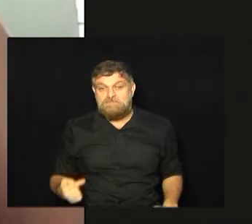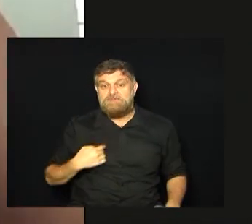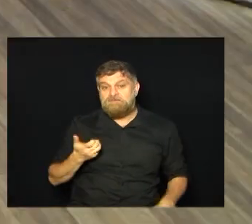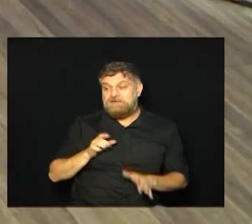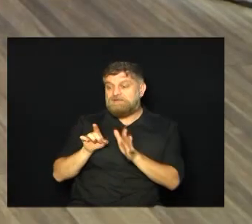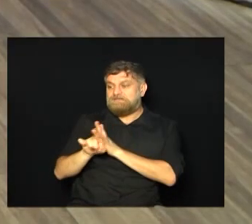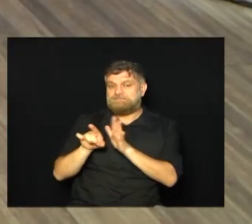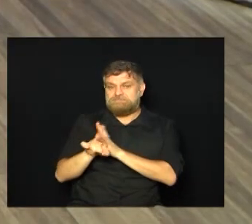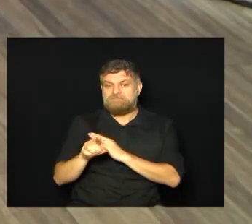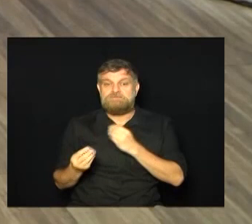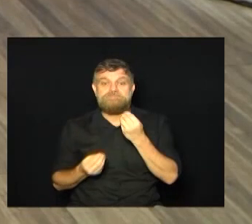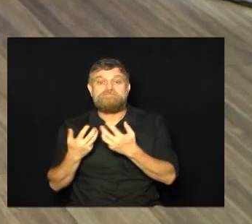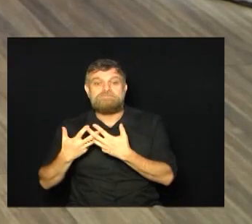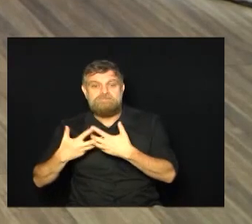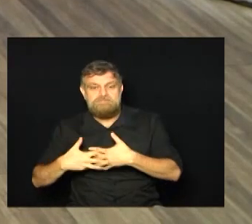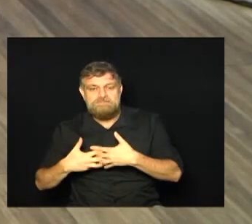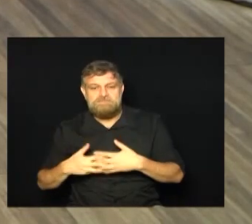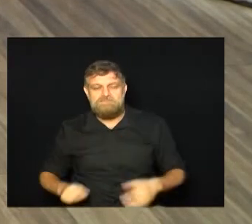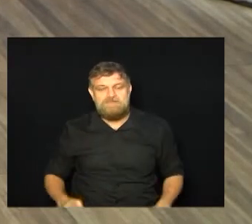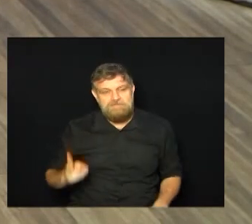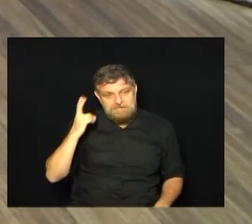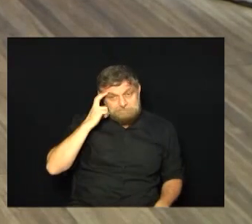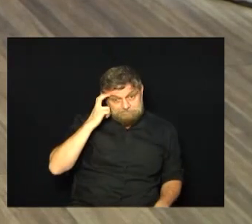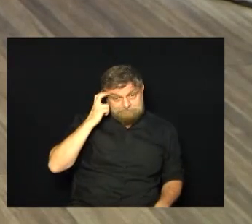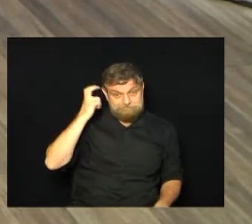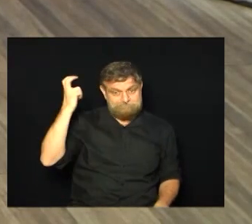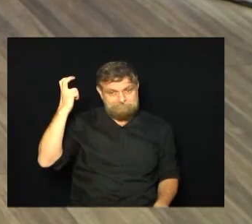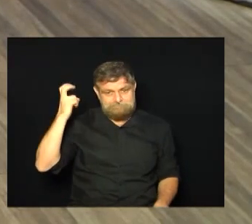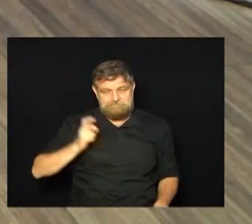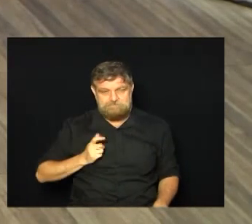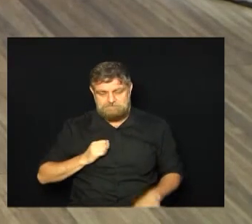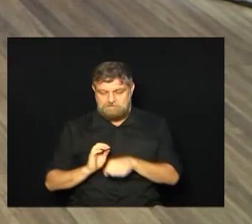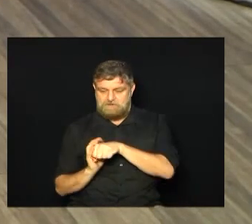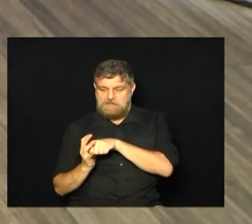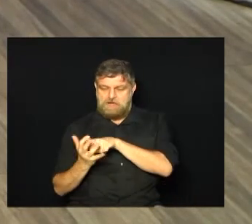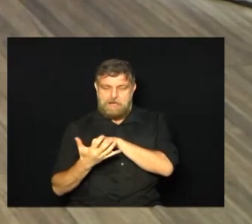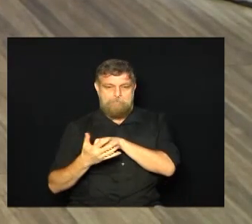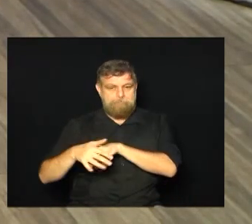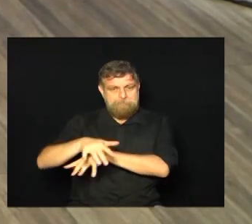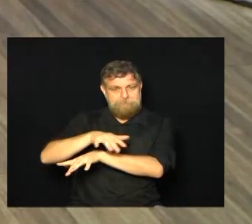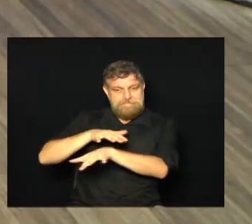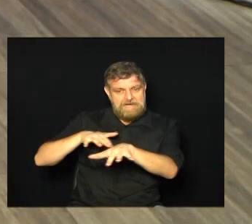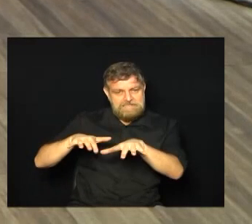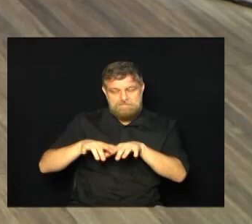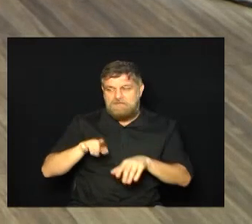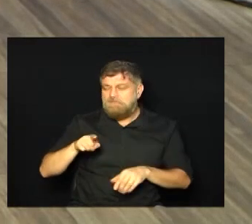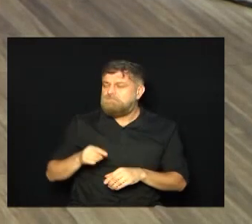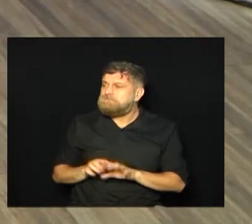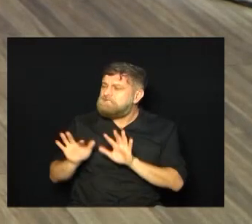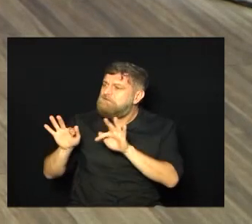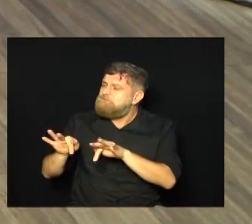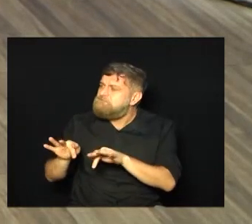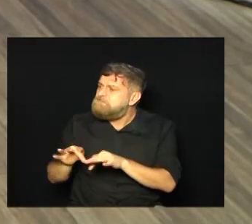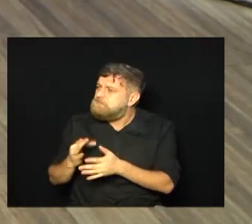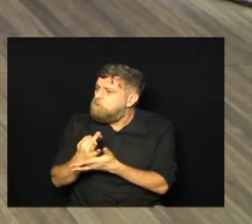Como é que funciona esse processo criativo da pandemia? E quando que você terminou? Começou em 2017.